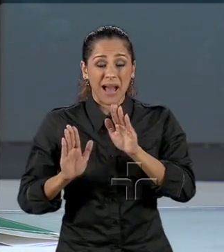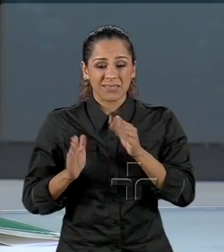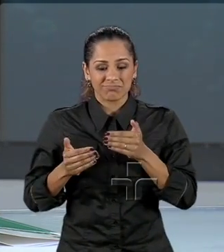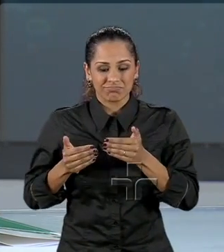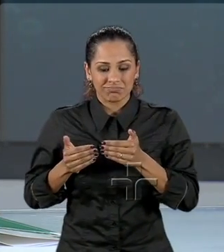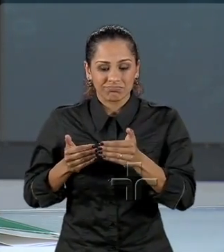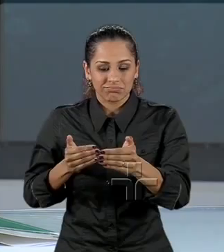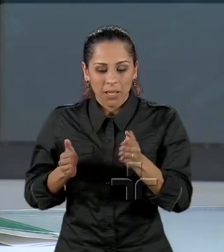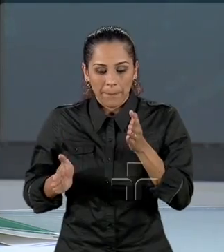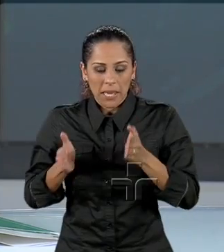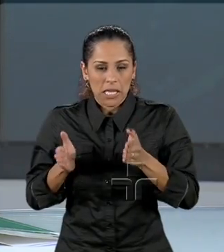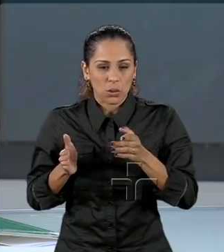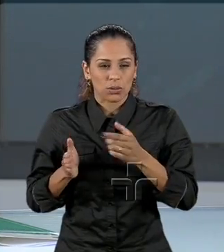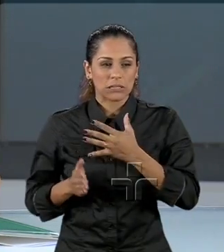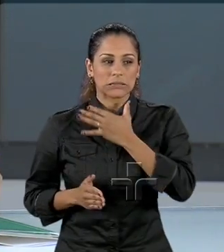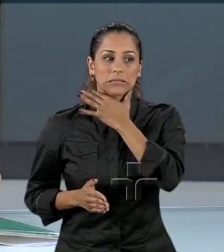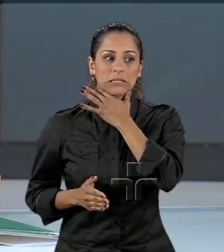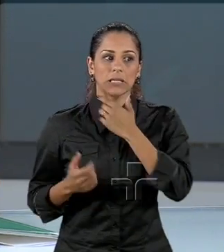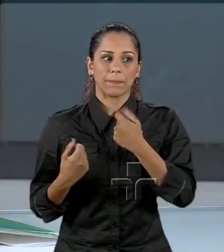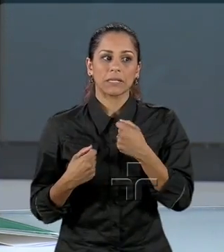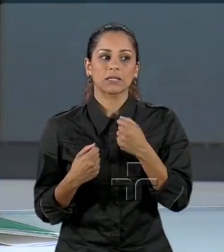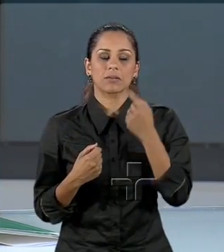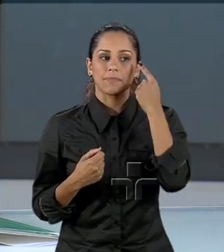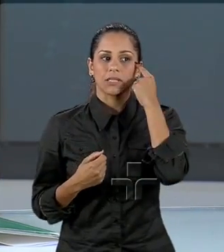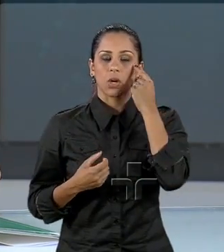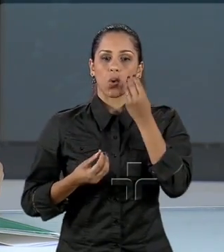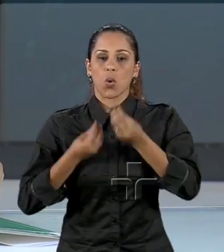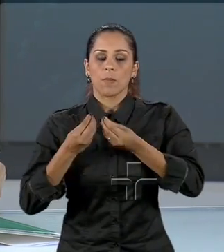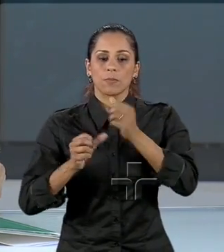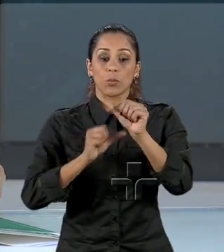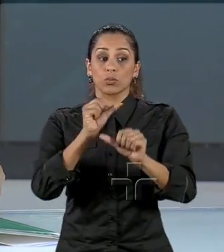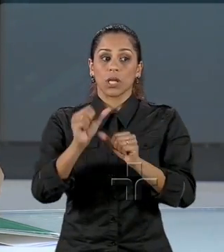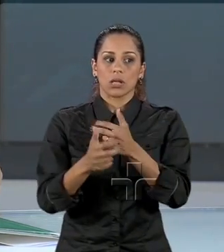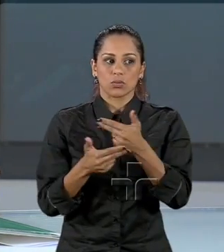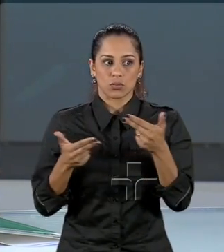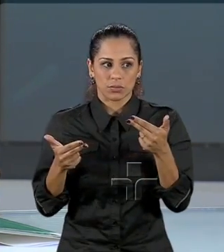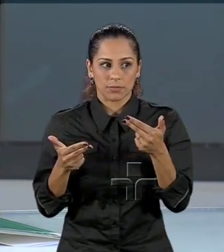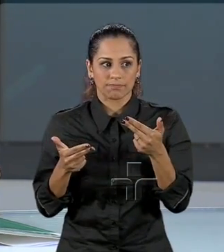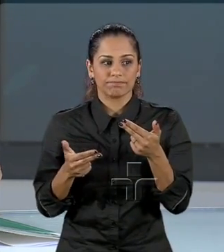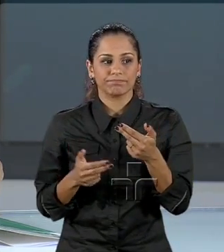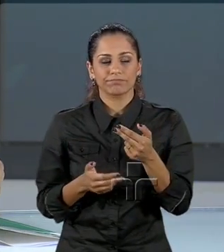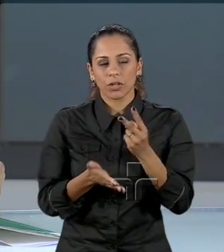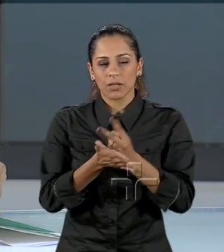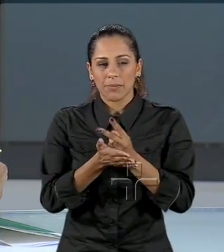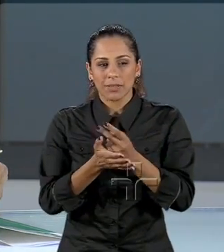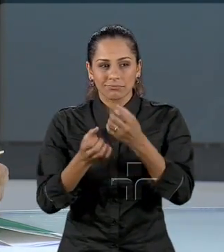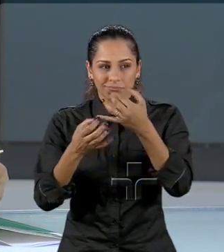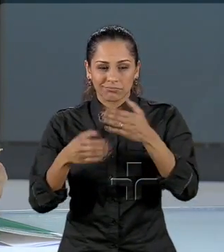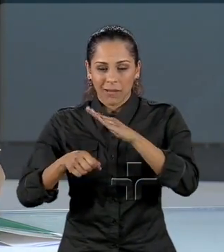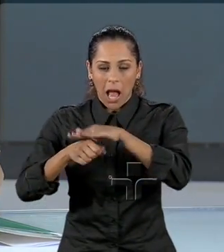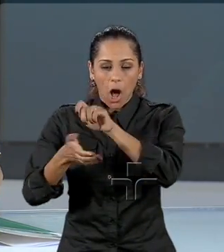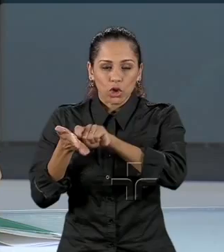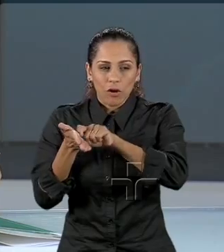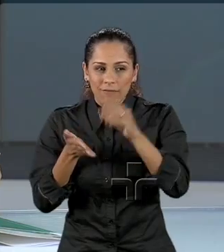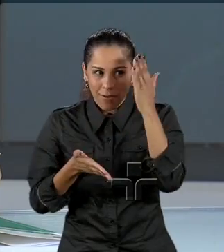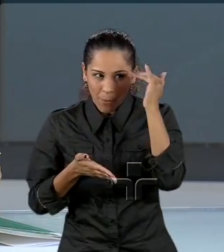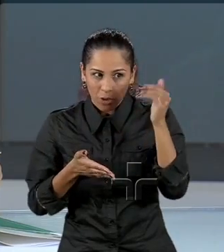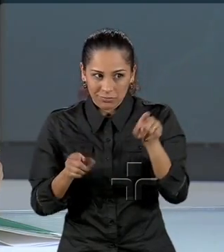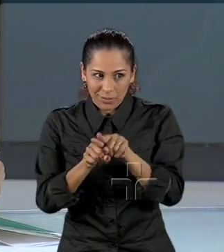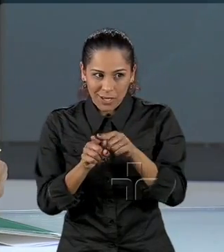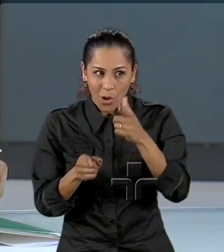coisas, dar asas à imaginação. Eu vivo citando aí alguns sábios e vou fazer uma citação